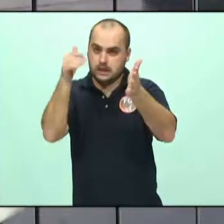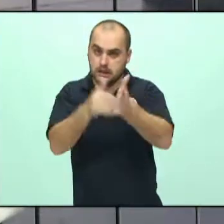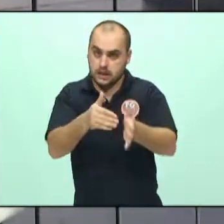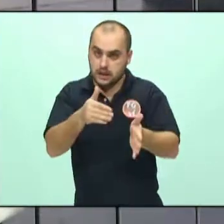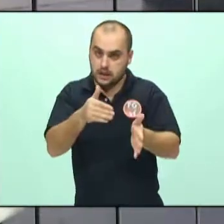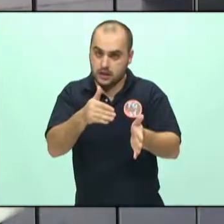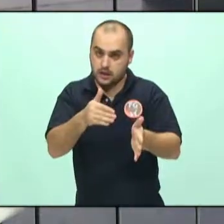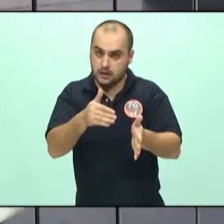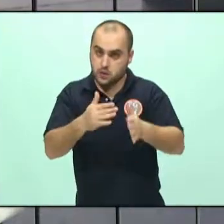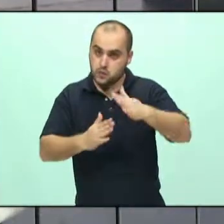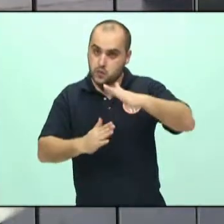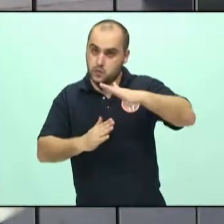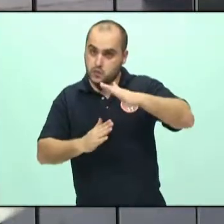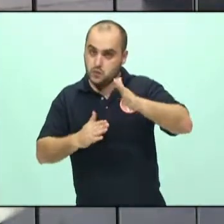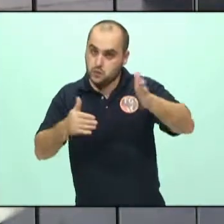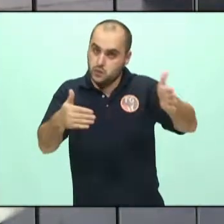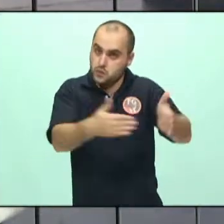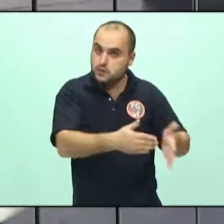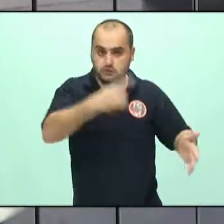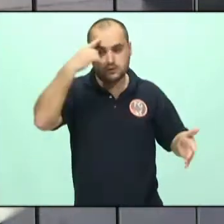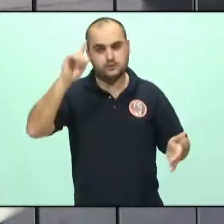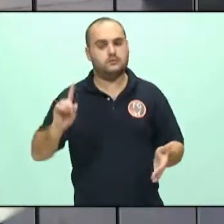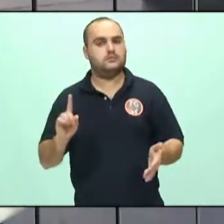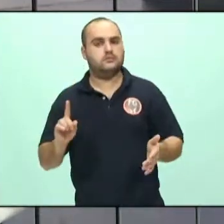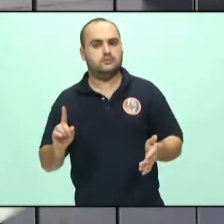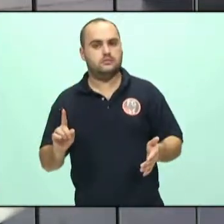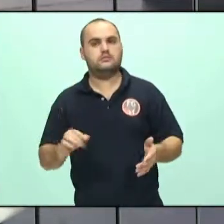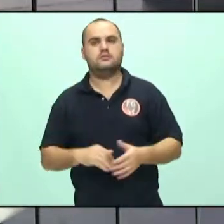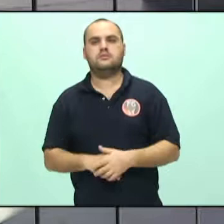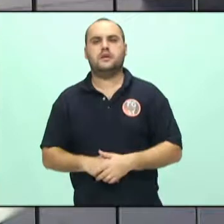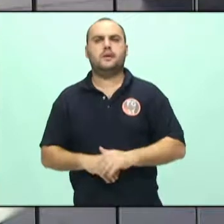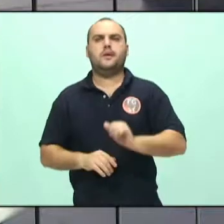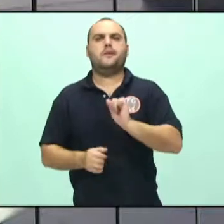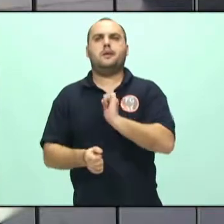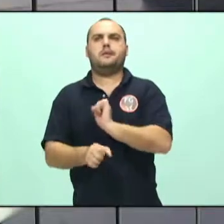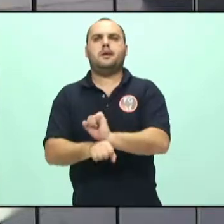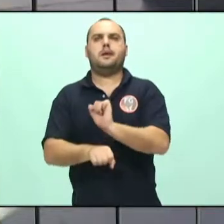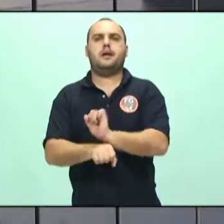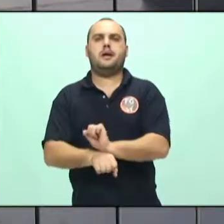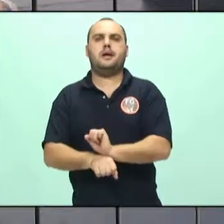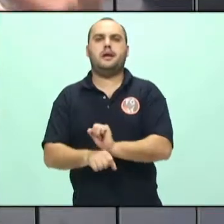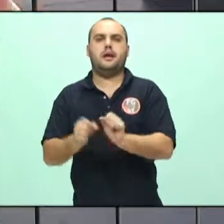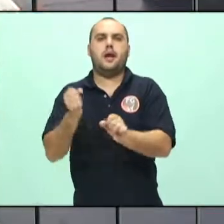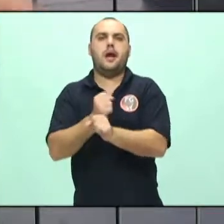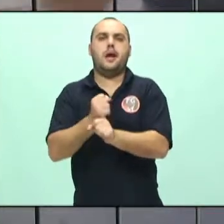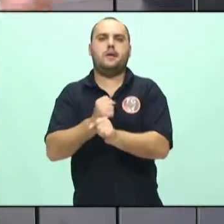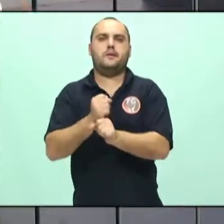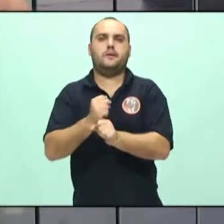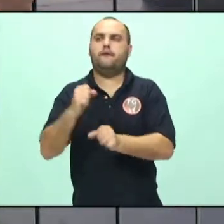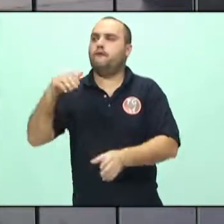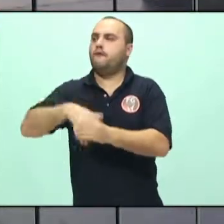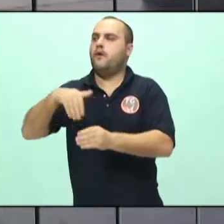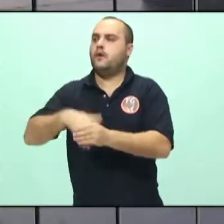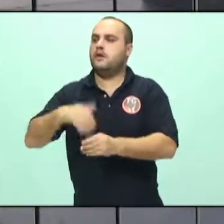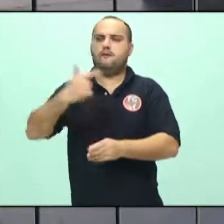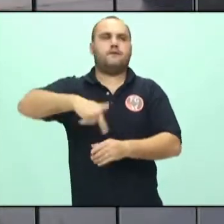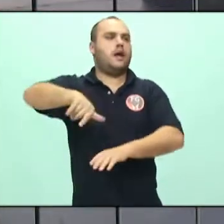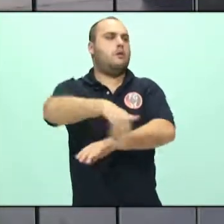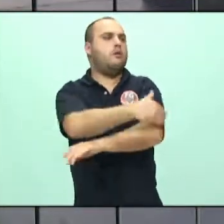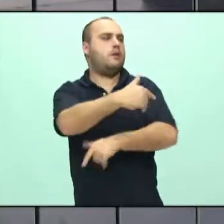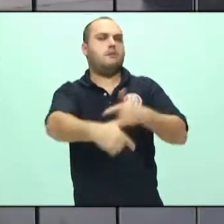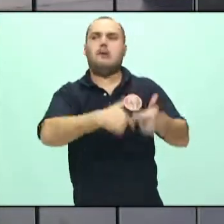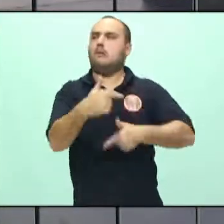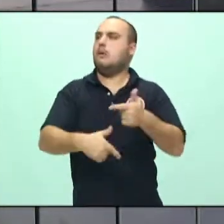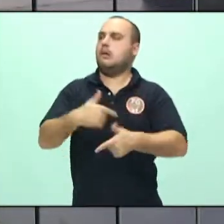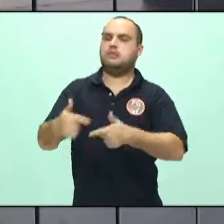de mandato. Nós não esperamos passar os anos, chegar o ano de eleição para sair na rua, para trabalhar, nós